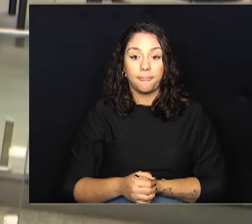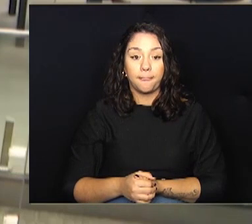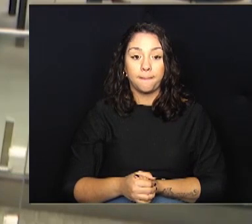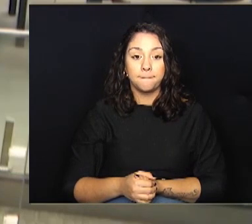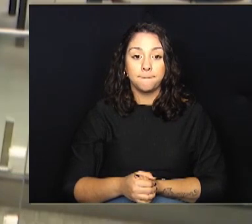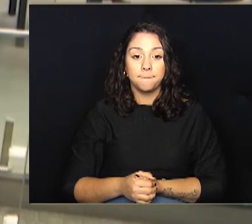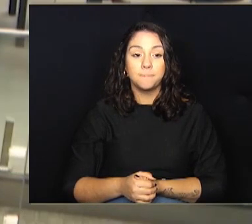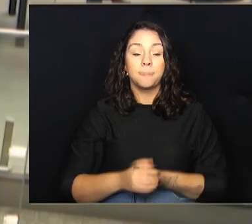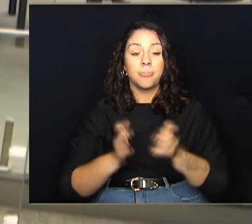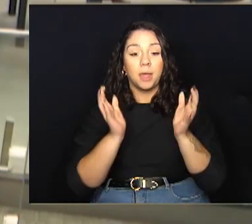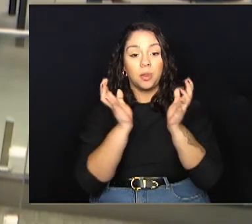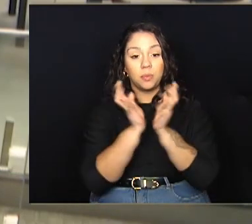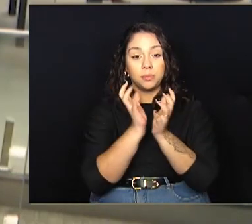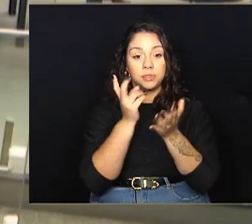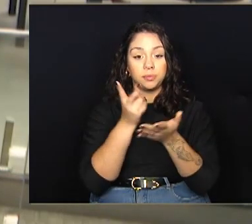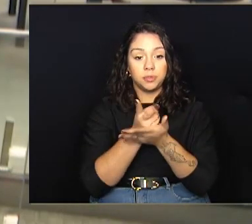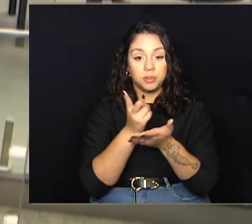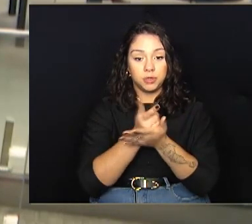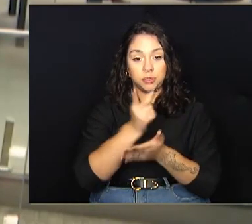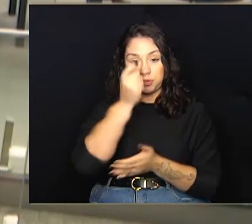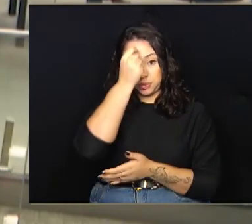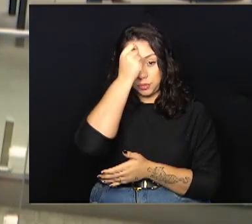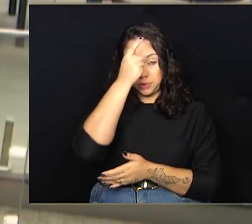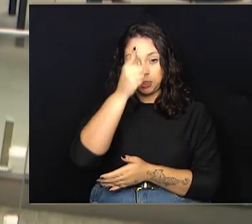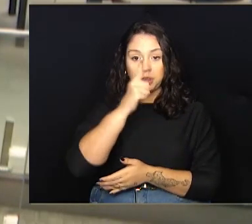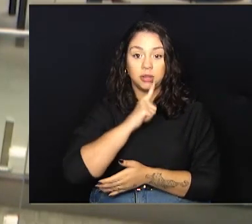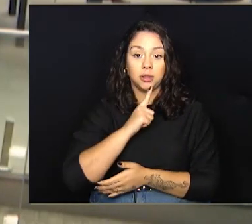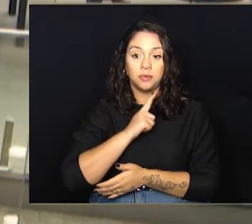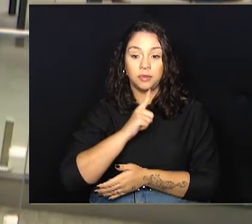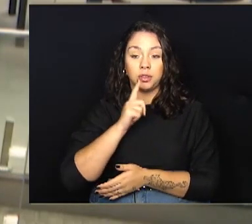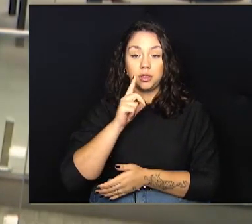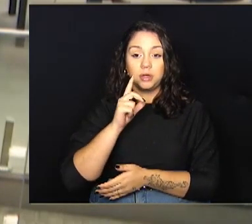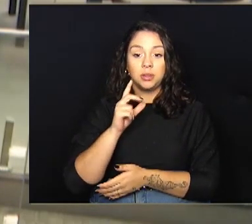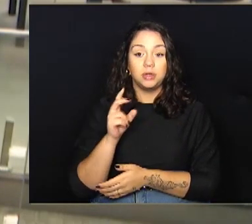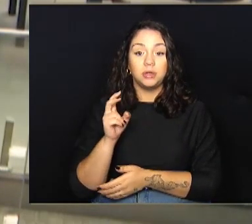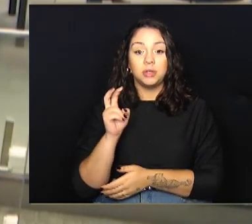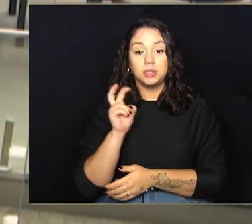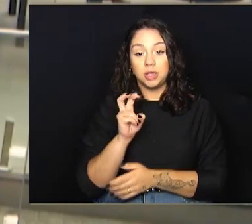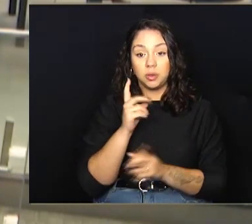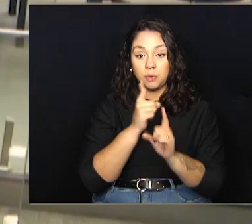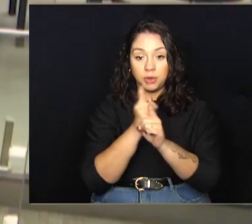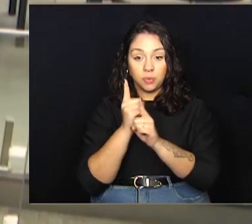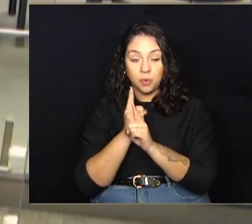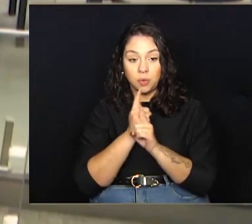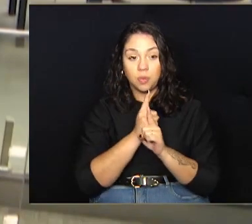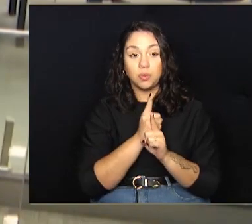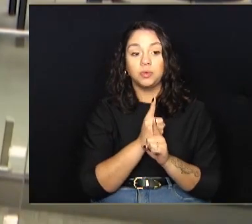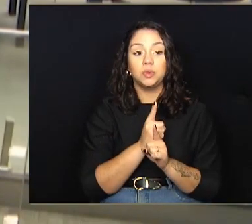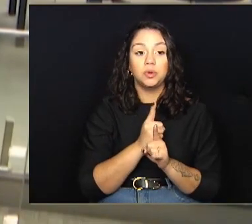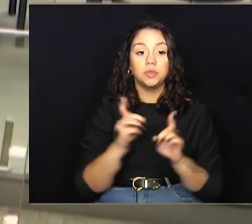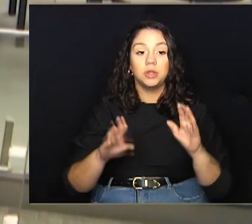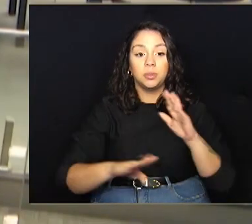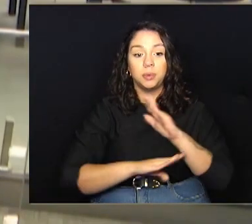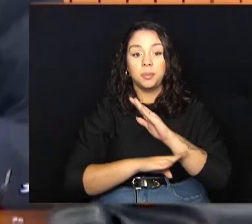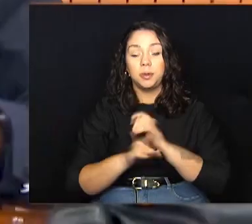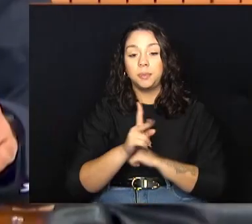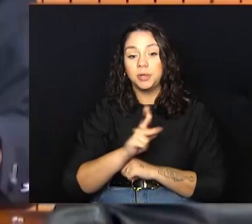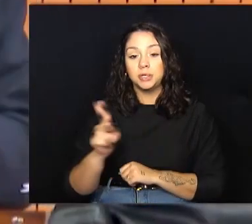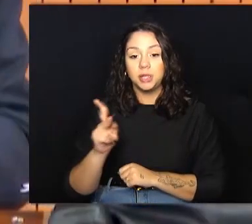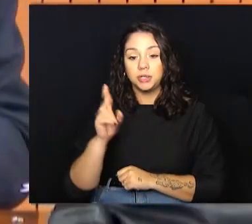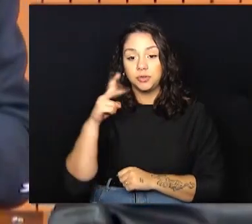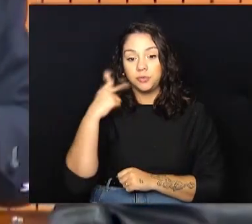a comissão permanente de Cultura realizou-se encontros na Câmara Municipal de Campinas sob a presidência do